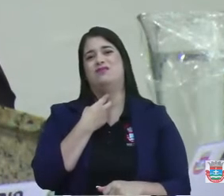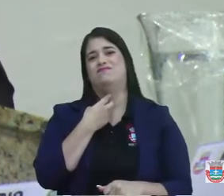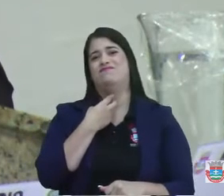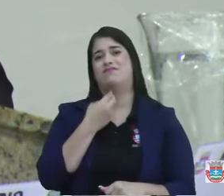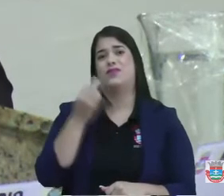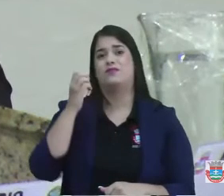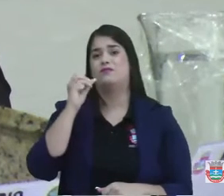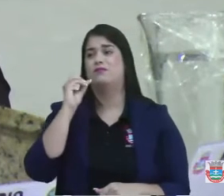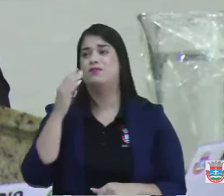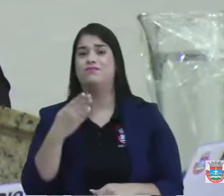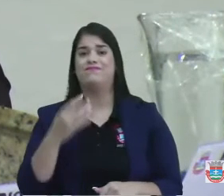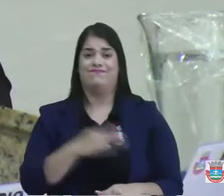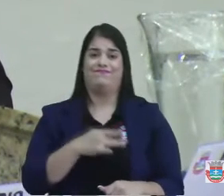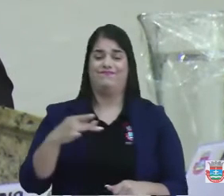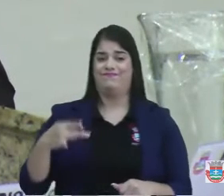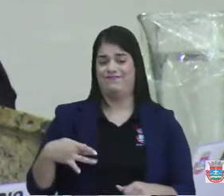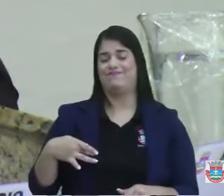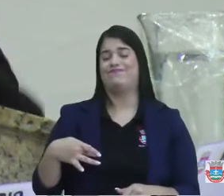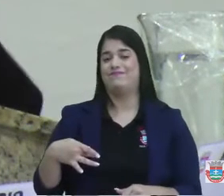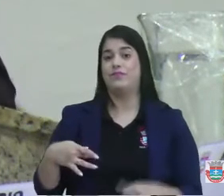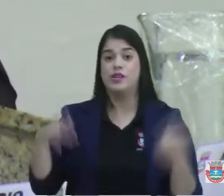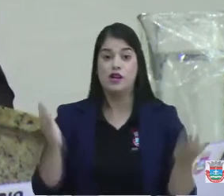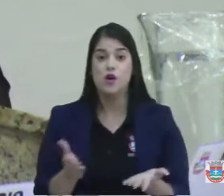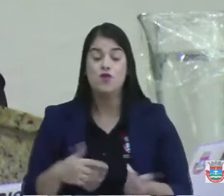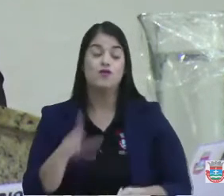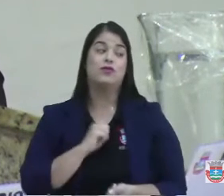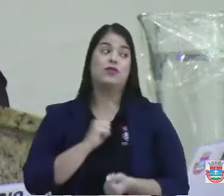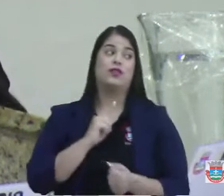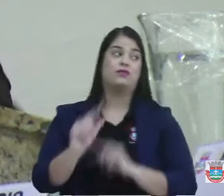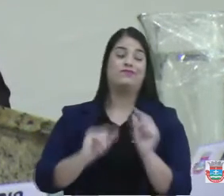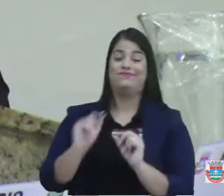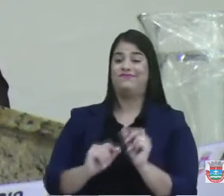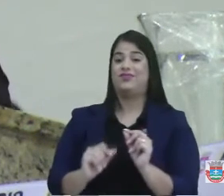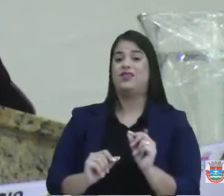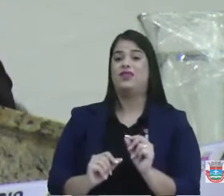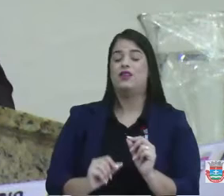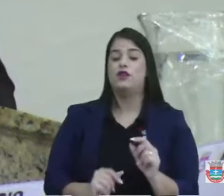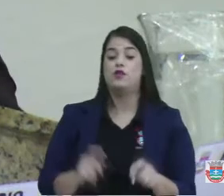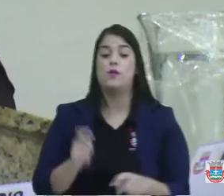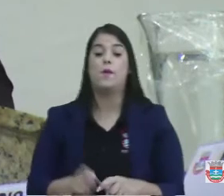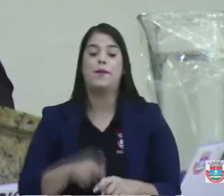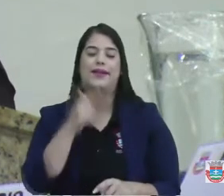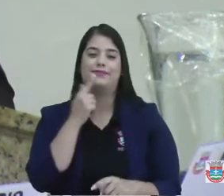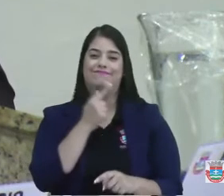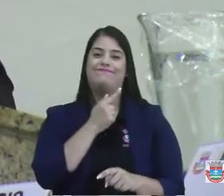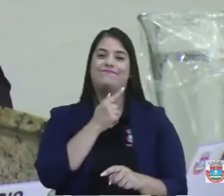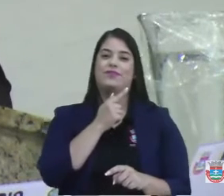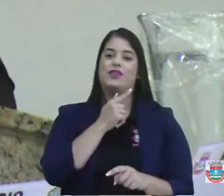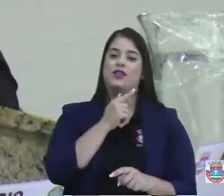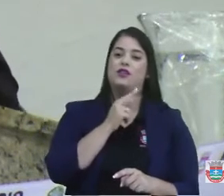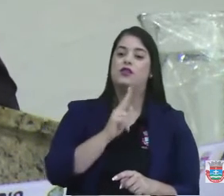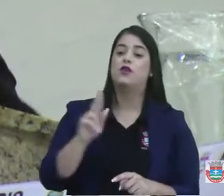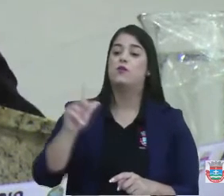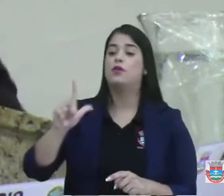principalmente na área da saúde aí hoje a gente tem um ortopedista que atende Dr